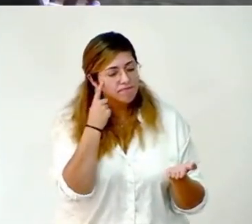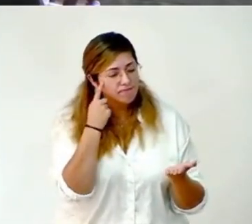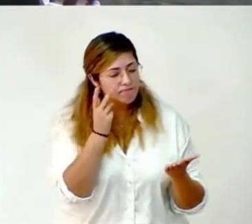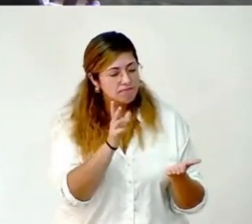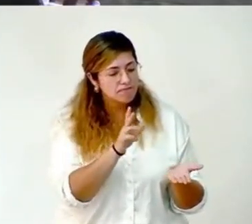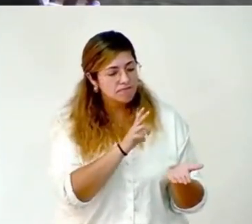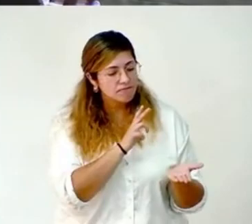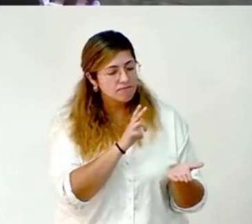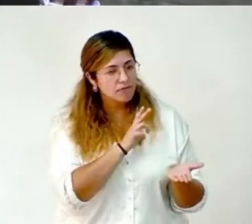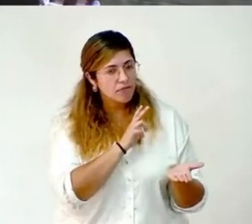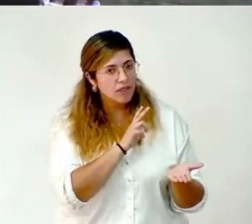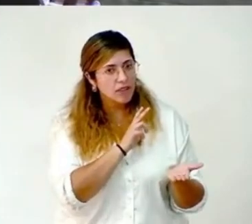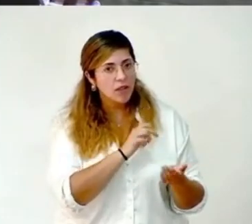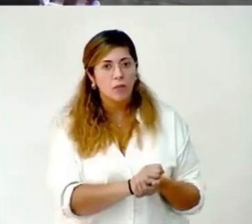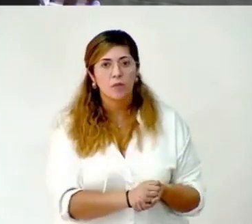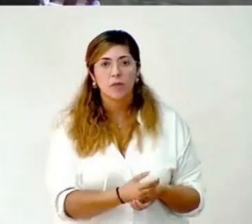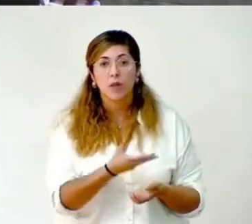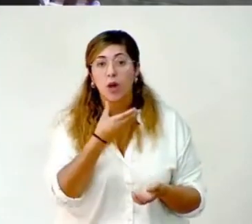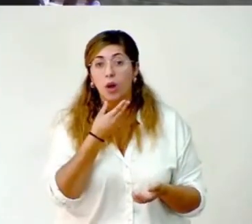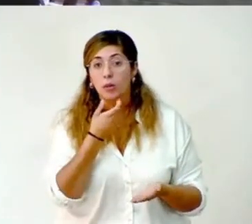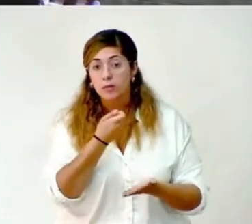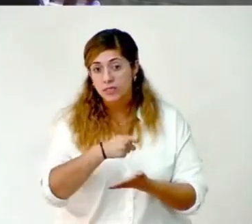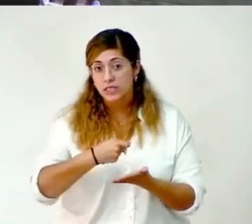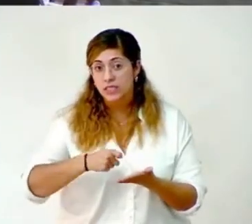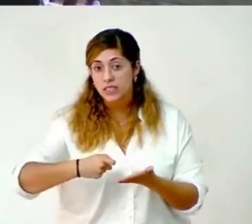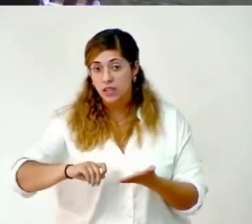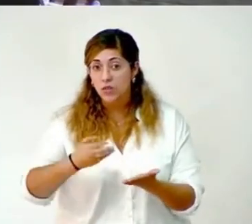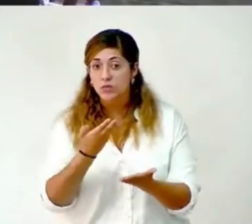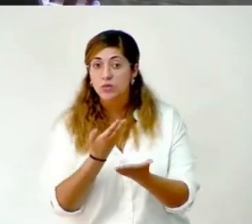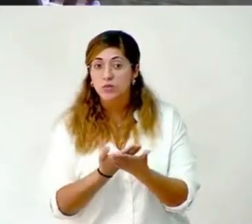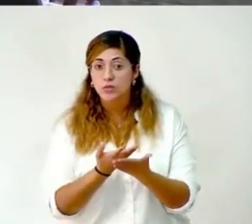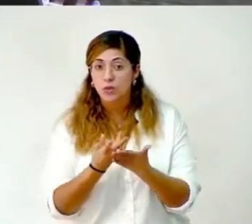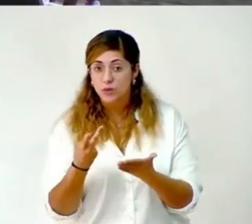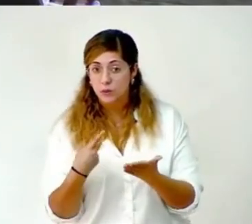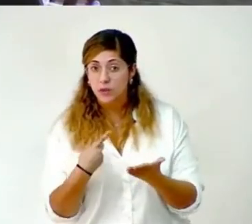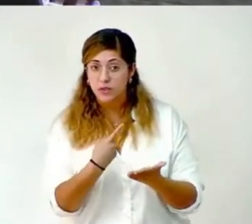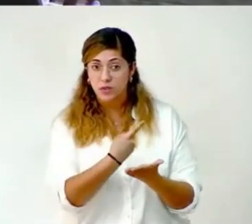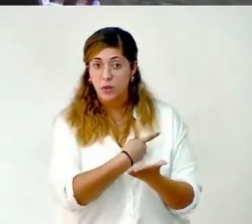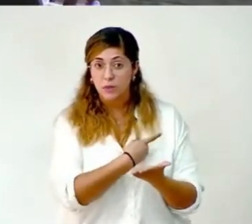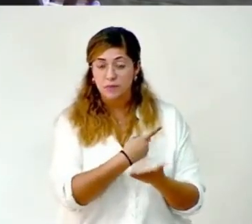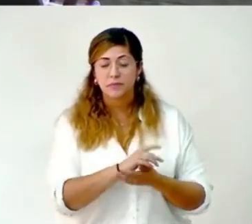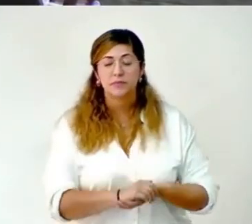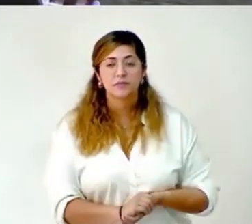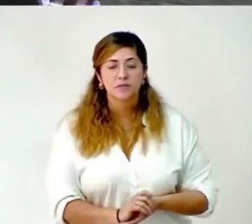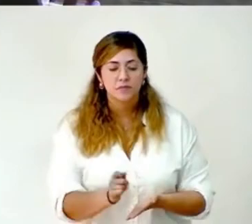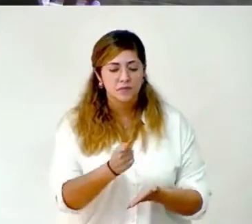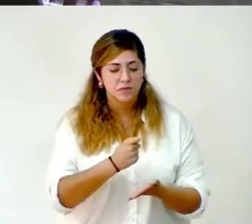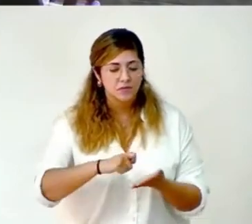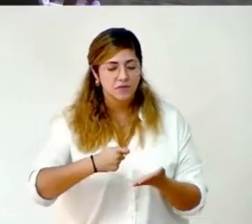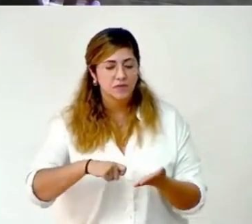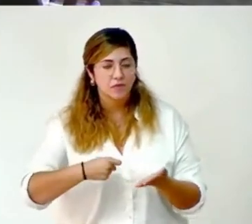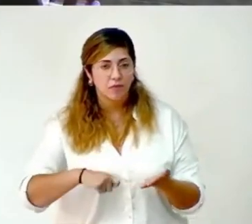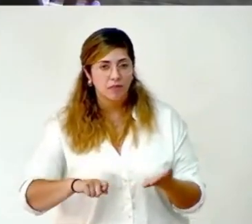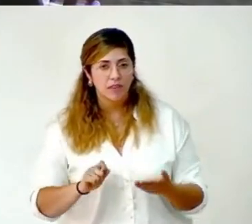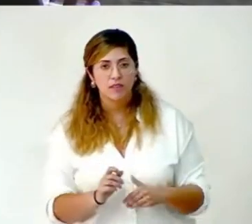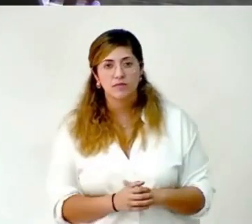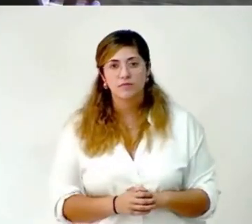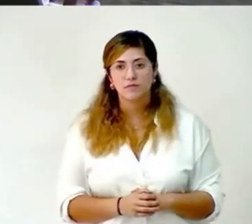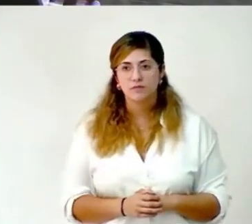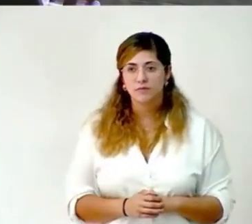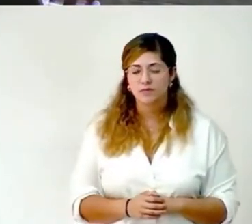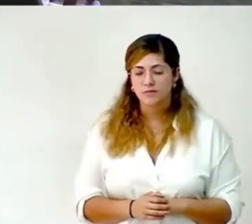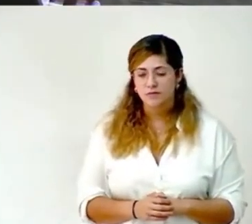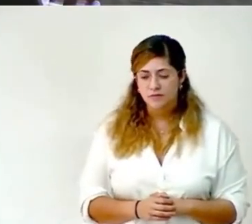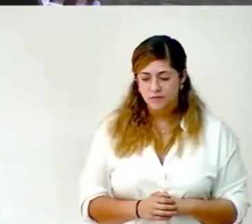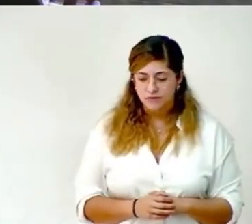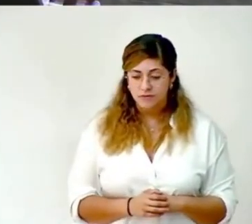Ferguson escreve algo que realmente sintetiza o ensino deste segundo argumento. A marca